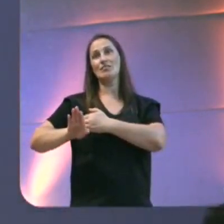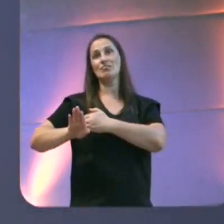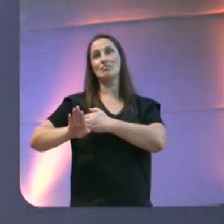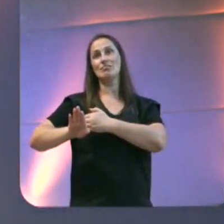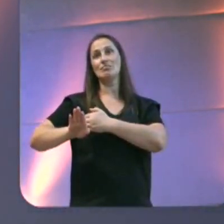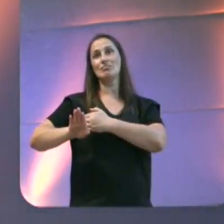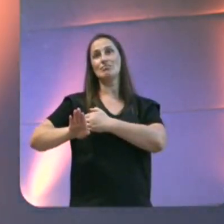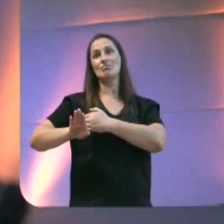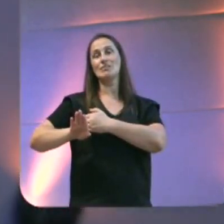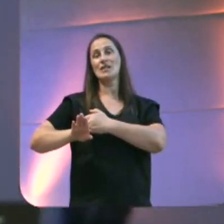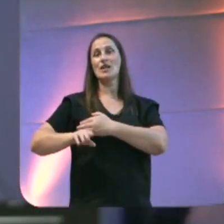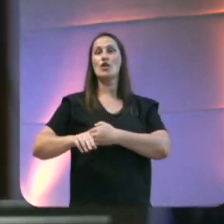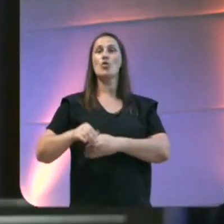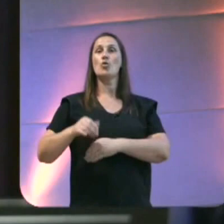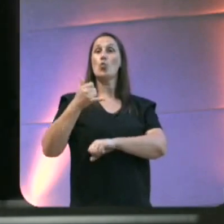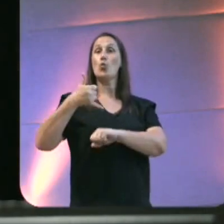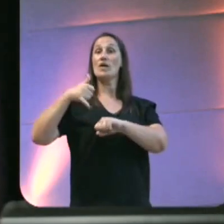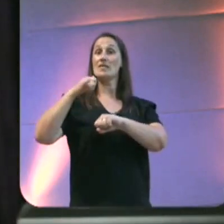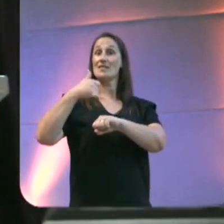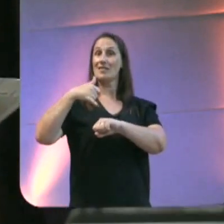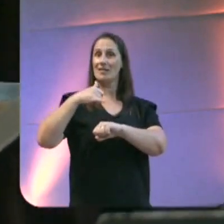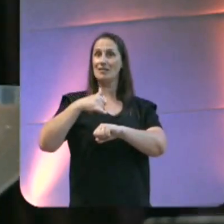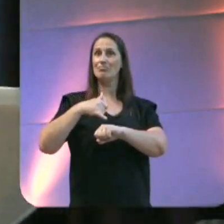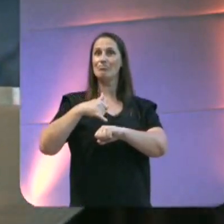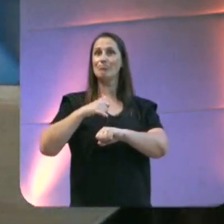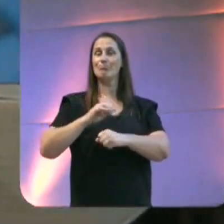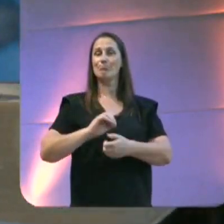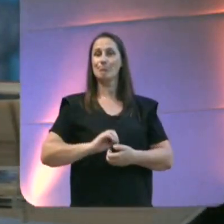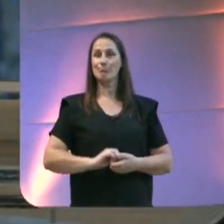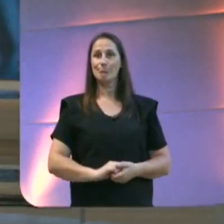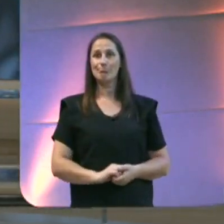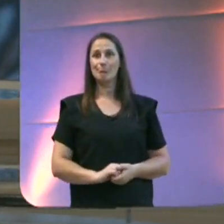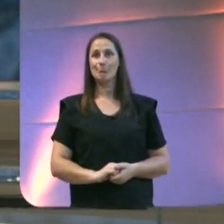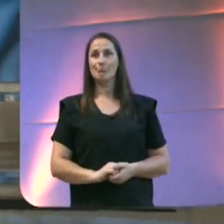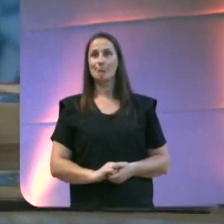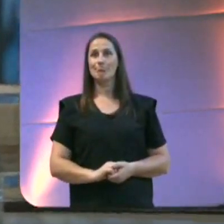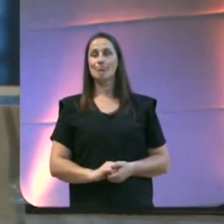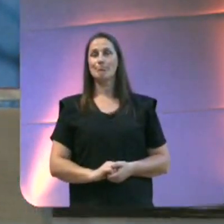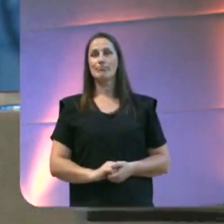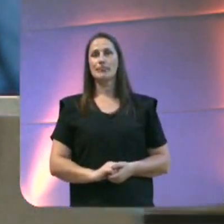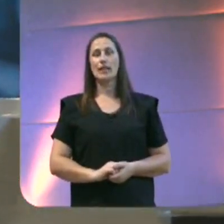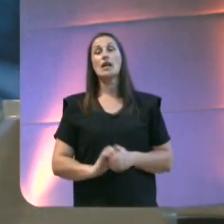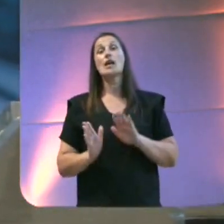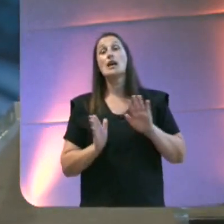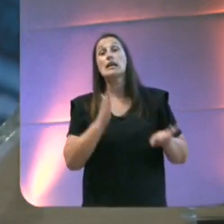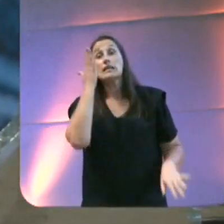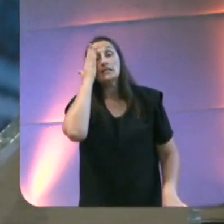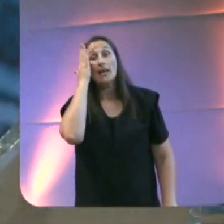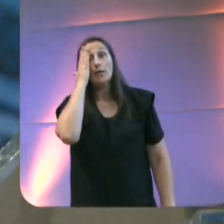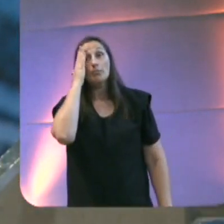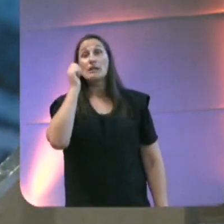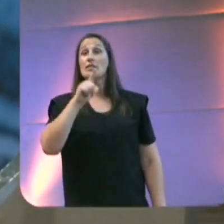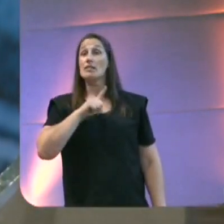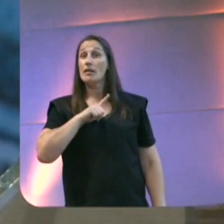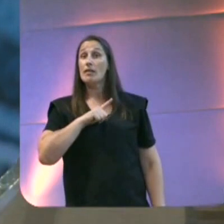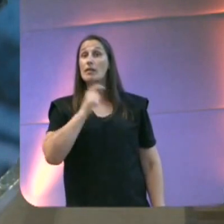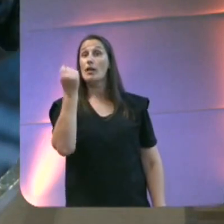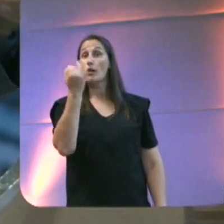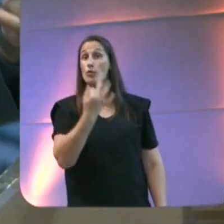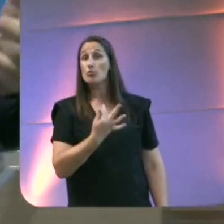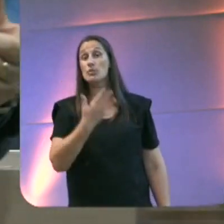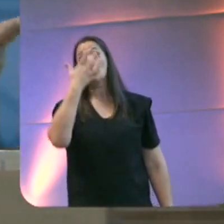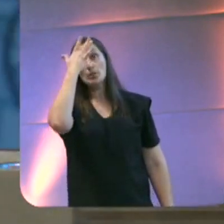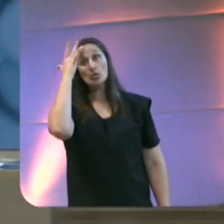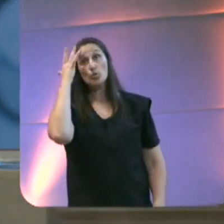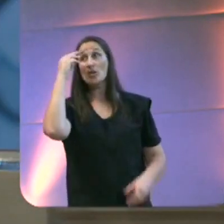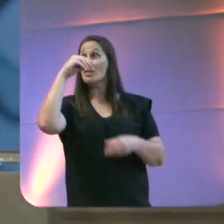E sabe, tem muita gente que está aqui no culto hoje. Ou quem sabe está assistindo pela televisão, pela internet, está ouvindo